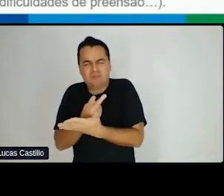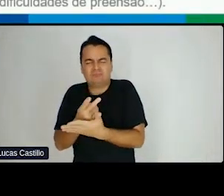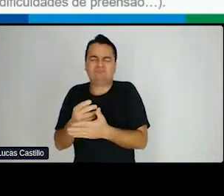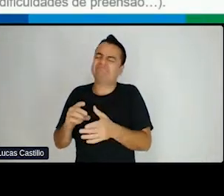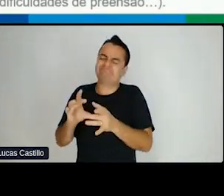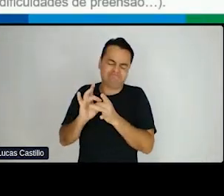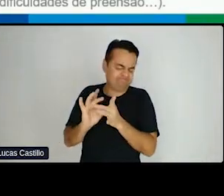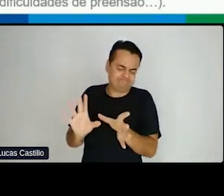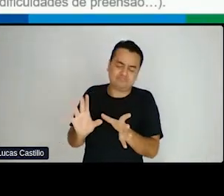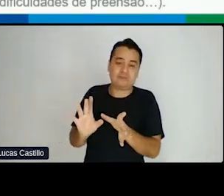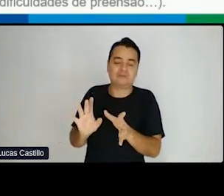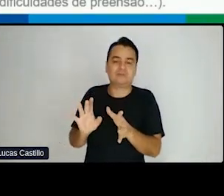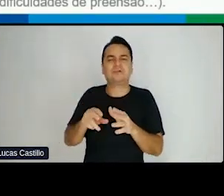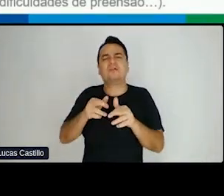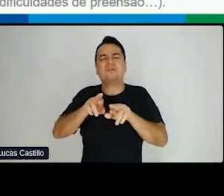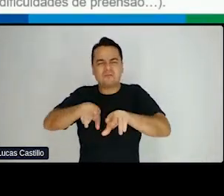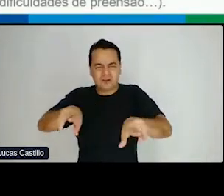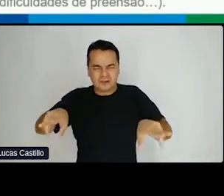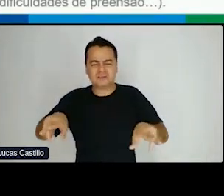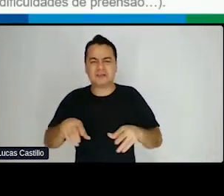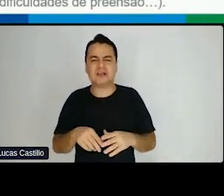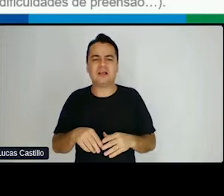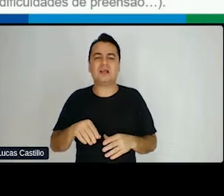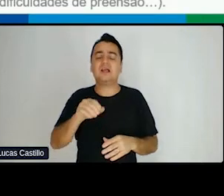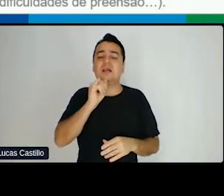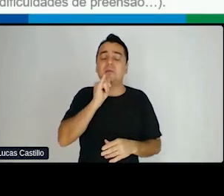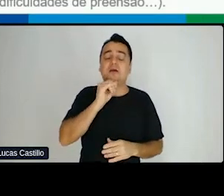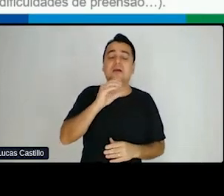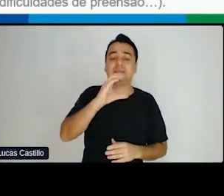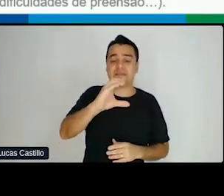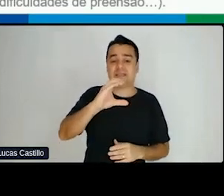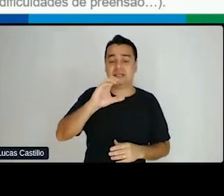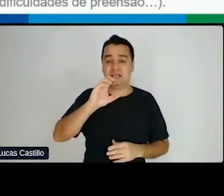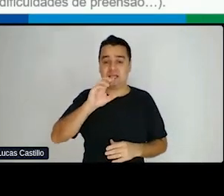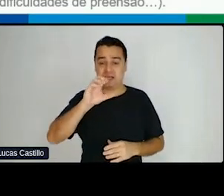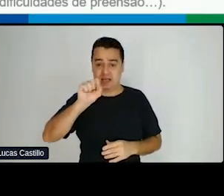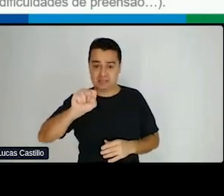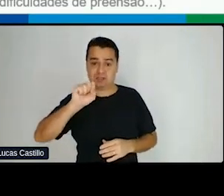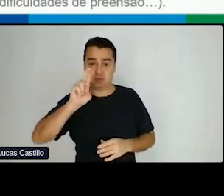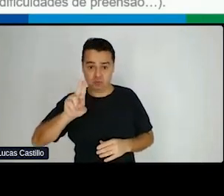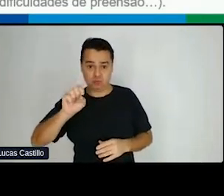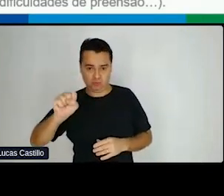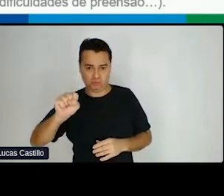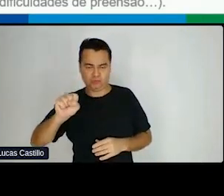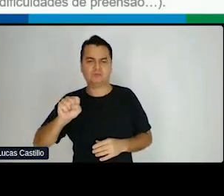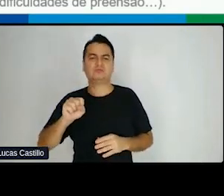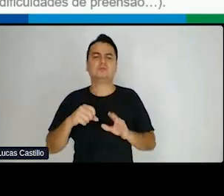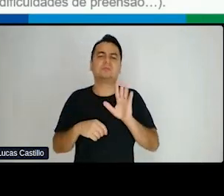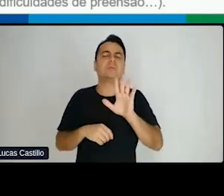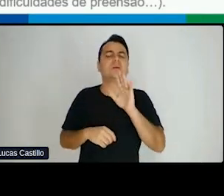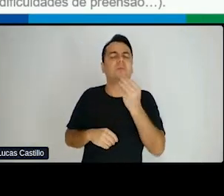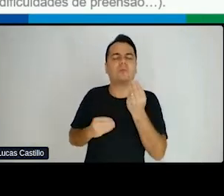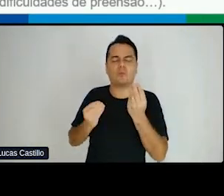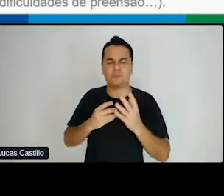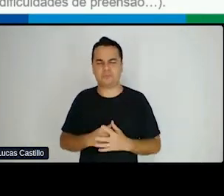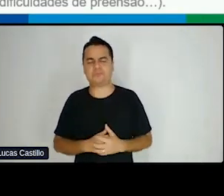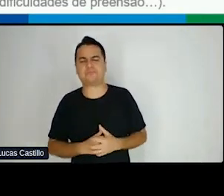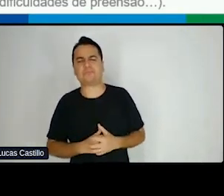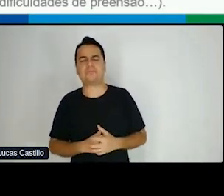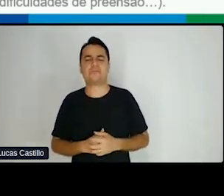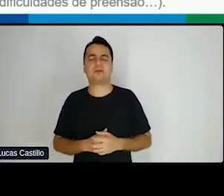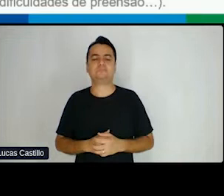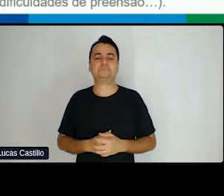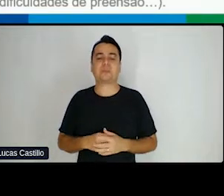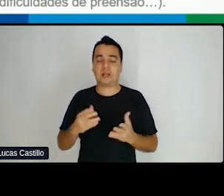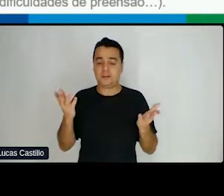físico e dimensão e espaço para acesso e uso. E daí, falando um pouquinho de cada um, uso